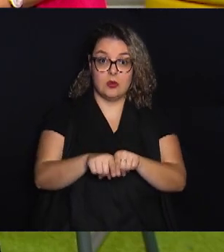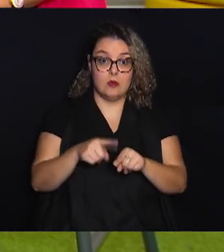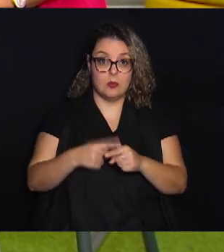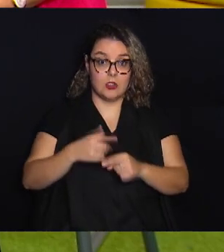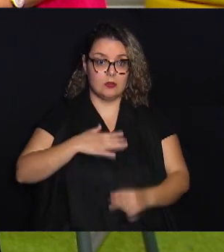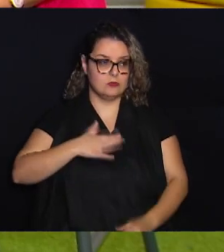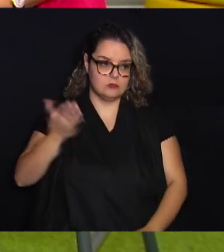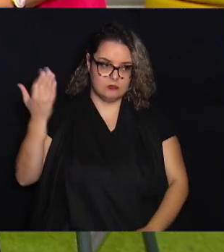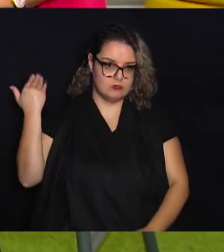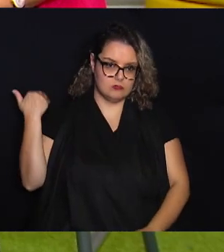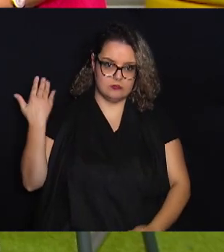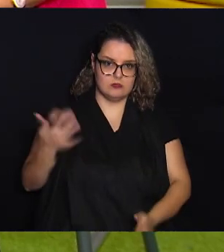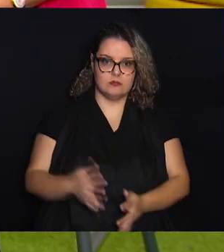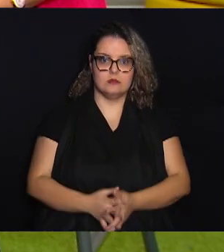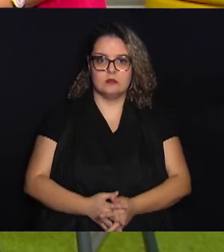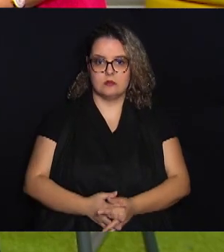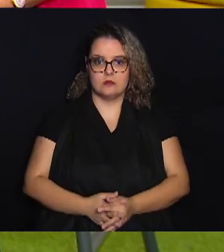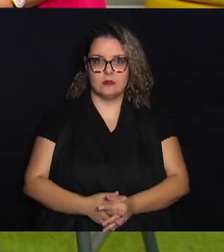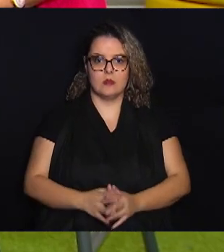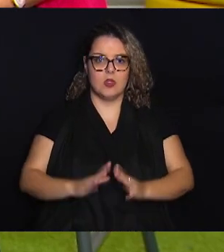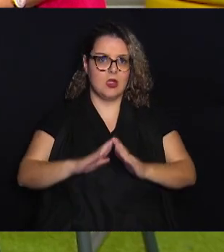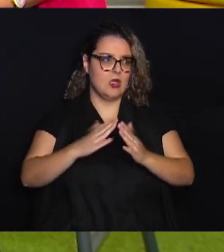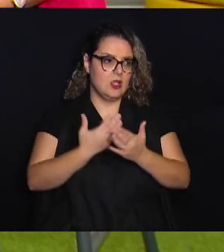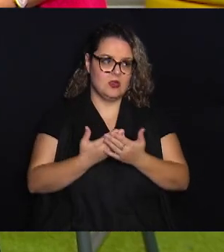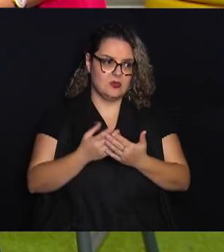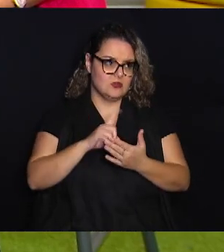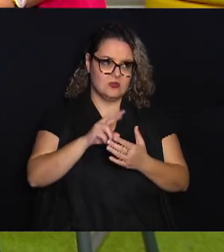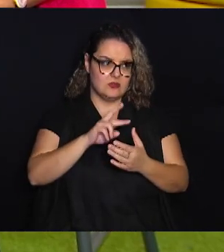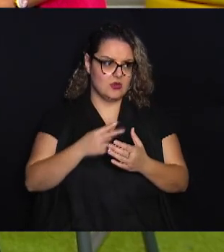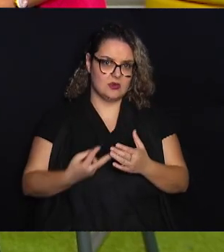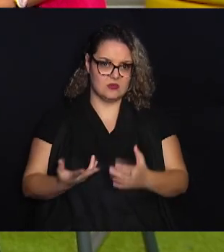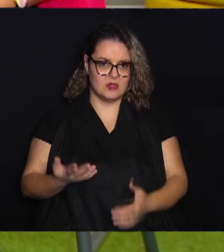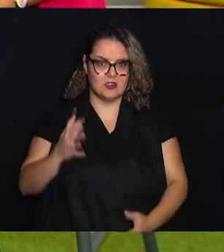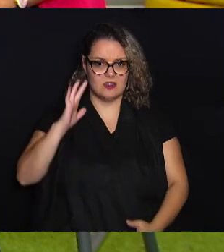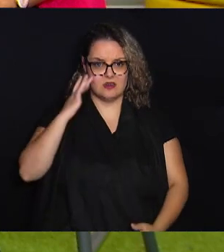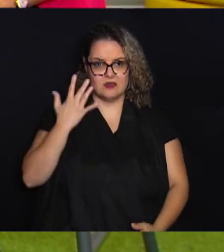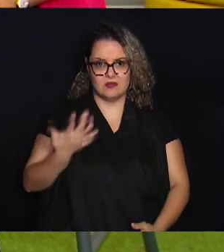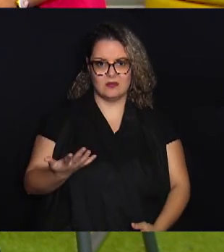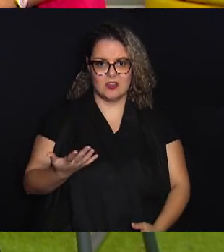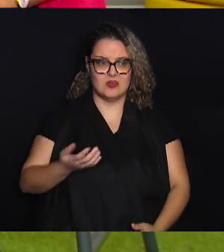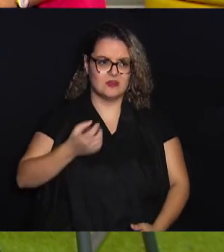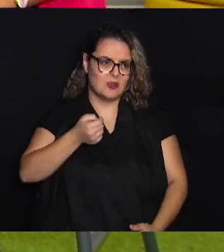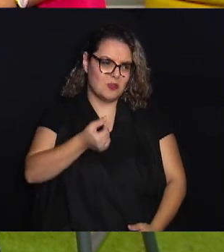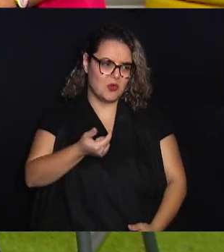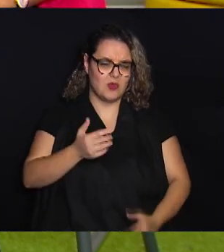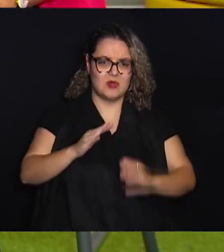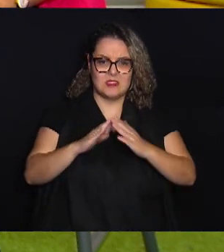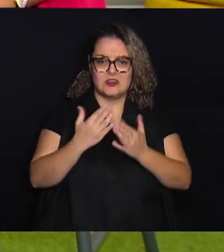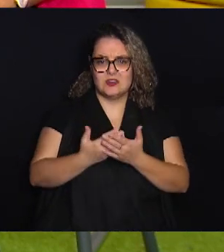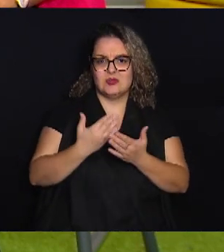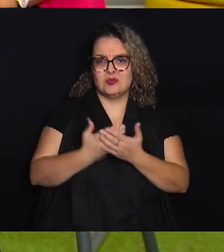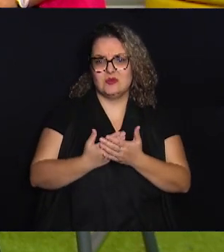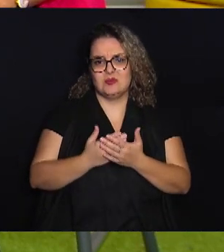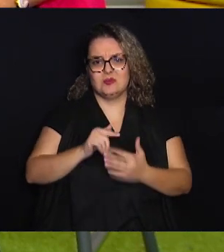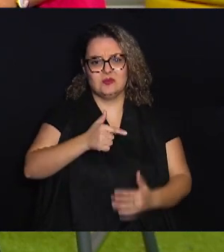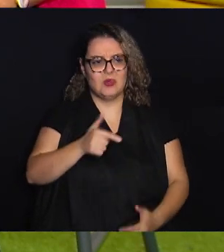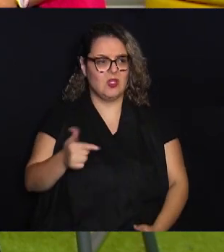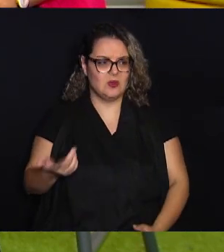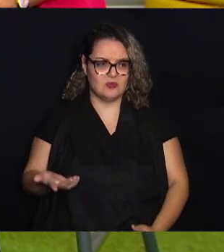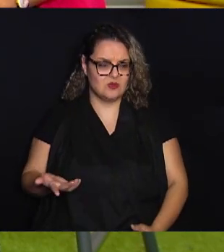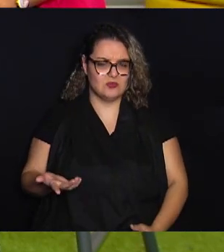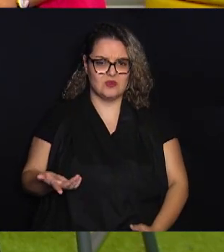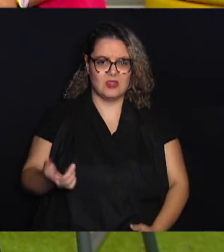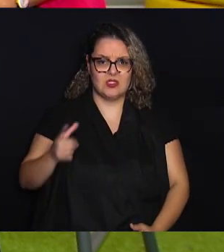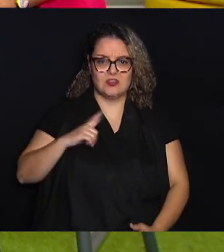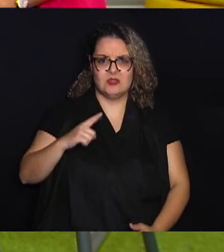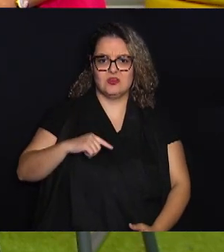na minha época as escolas não eram bilíngues, né? Eu acho que poucas escolas praticamente não tinha. A